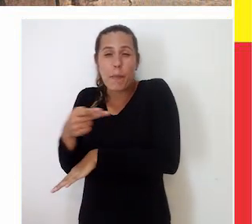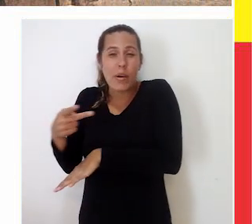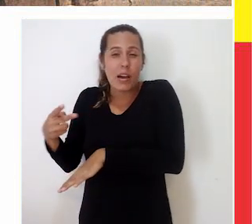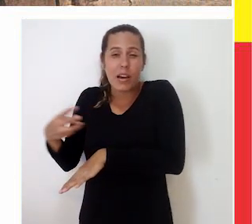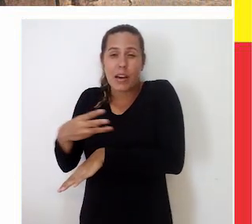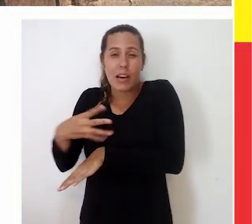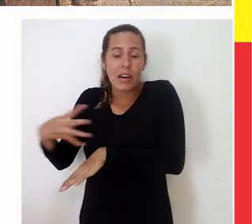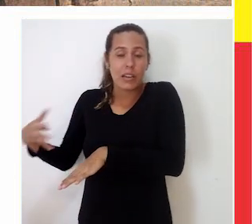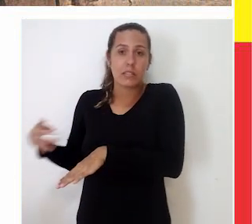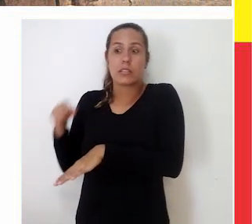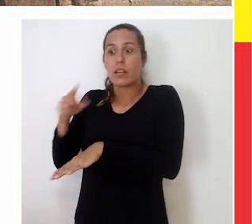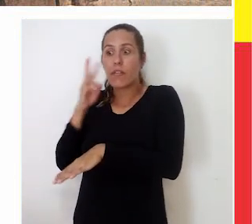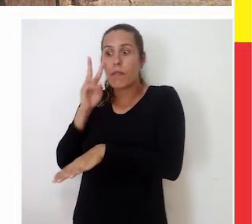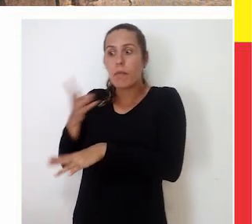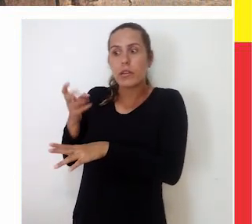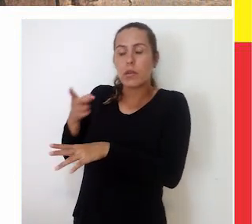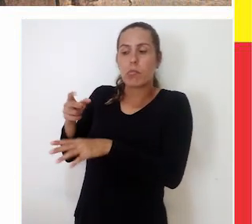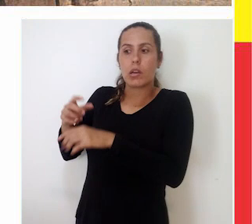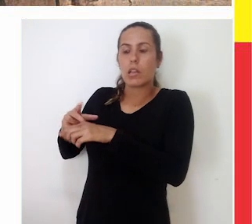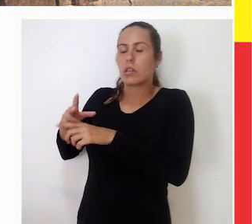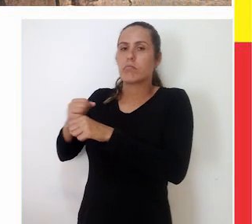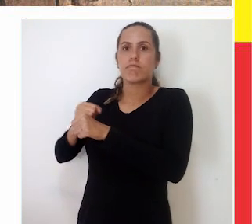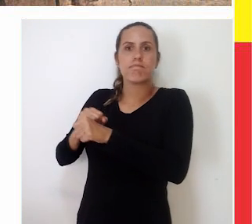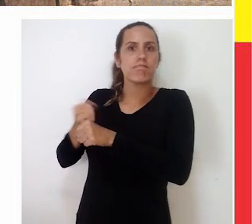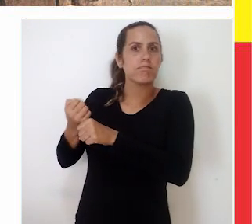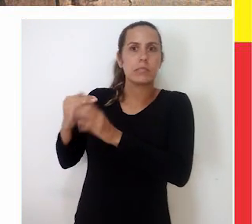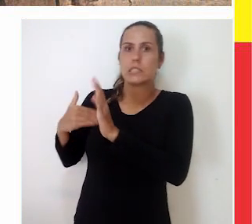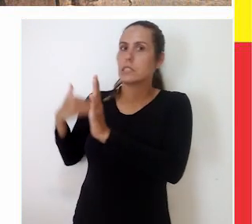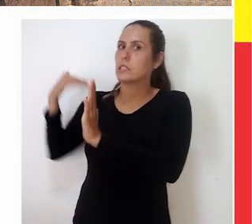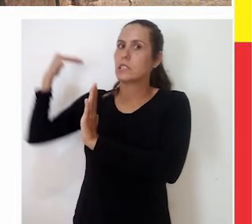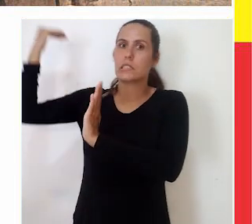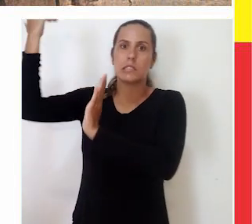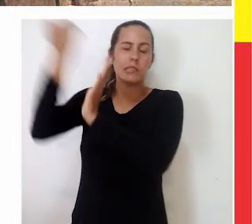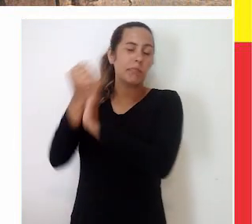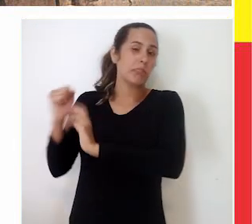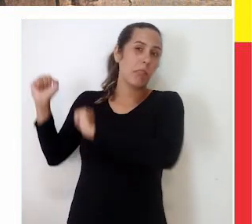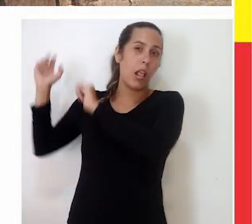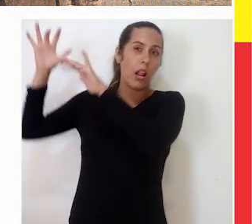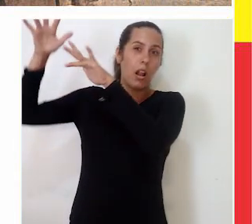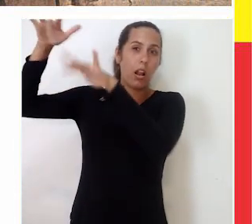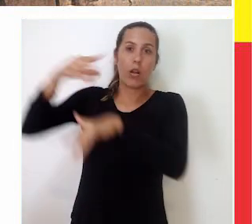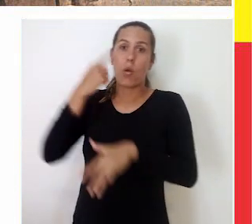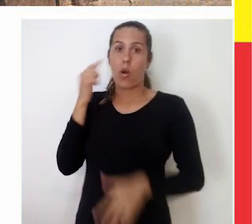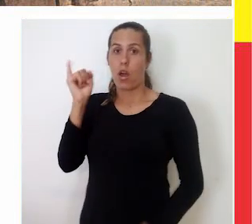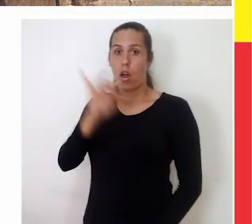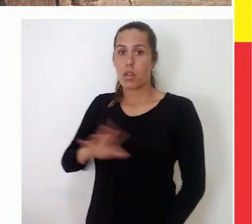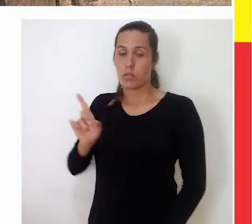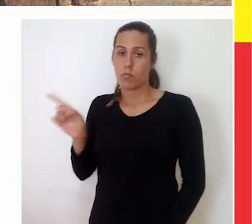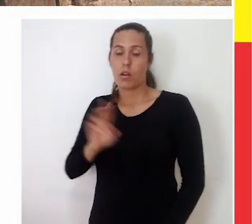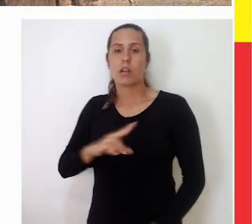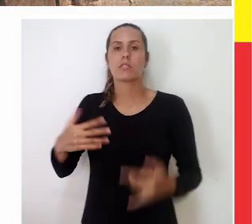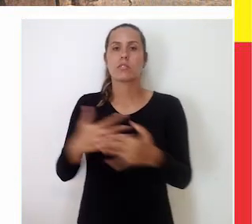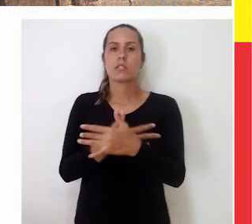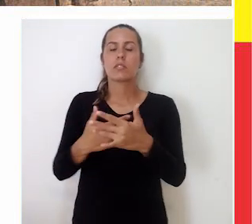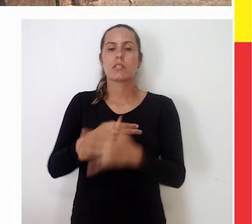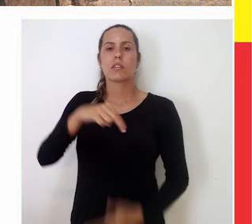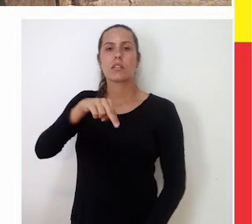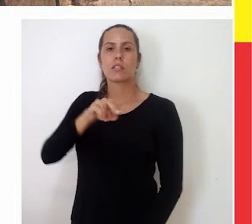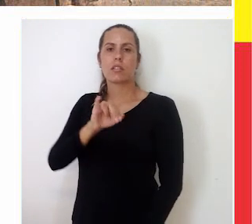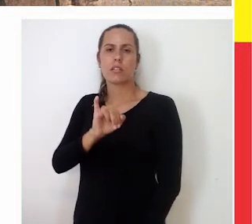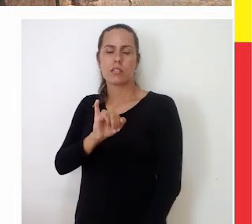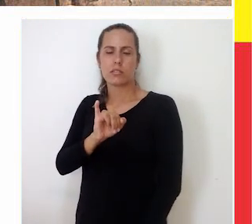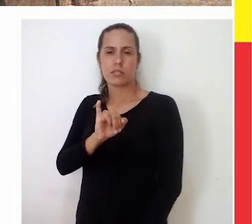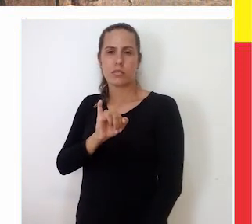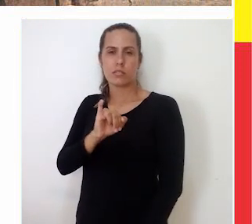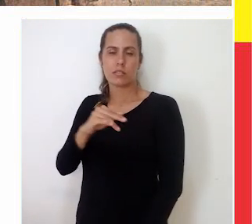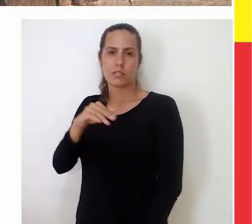que onda de grande frequência. E aí vem essa imagem de uma cidade chamada Nice, na